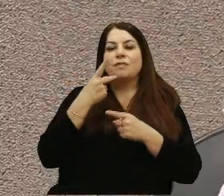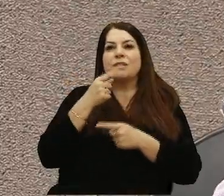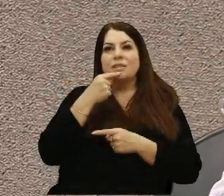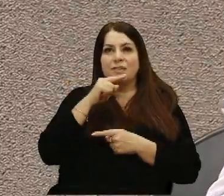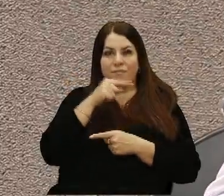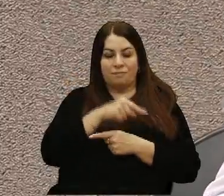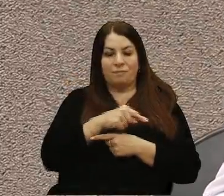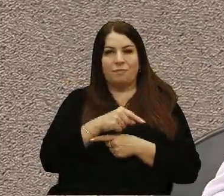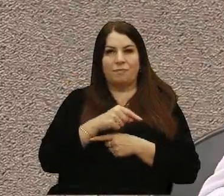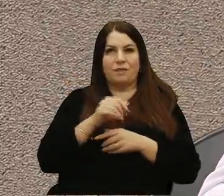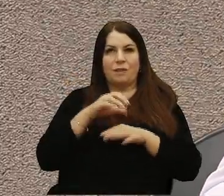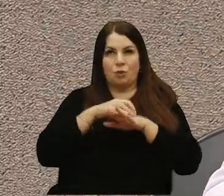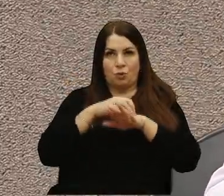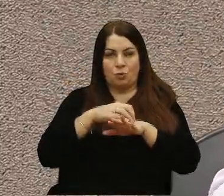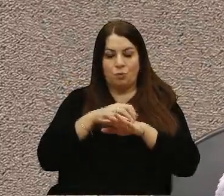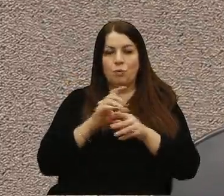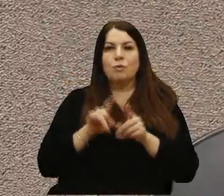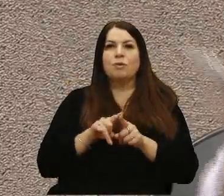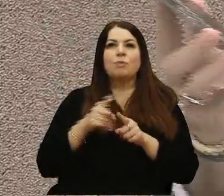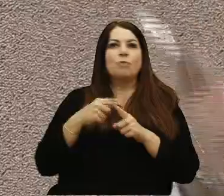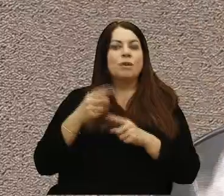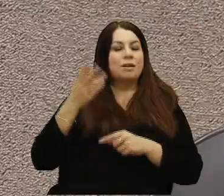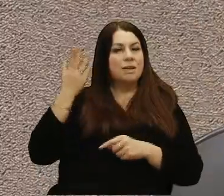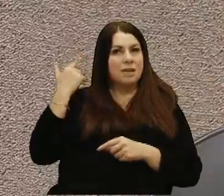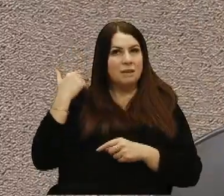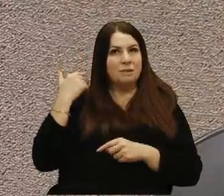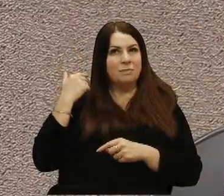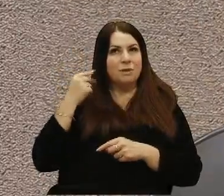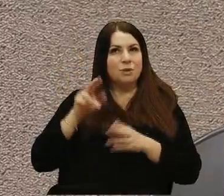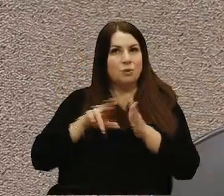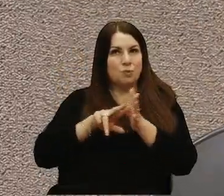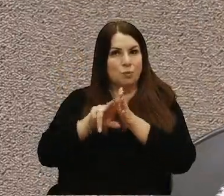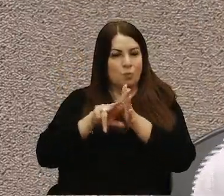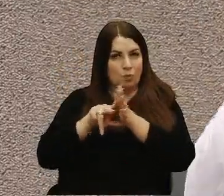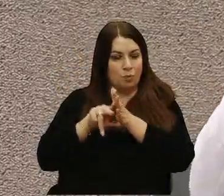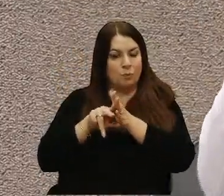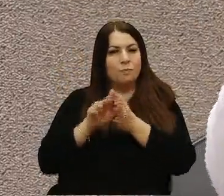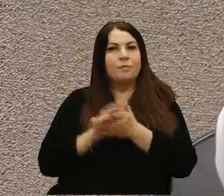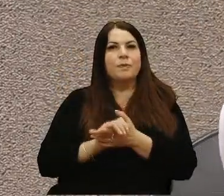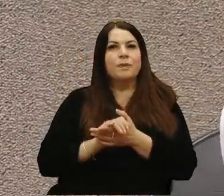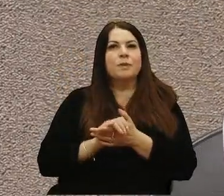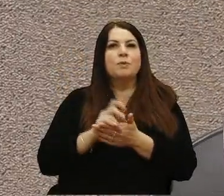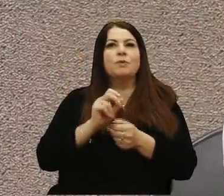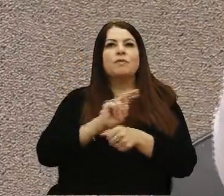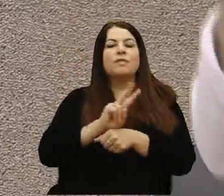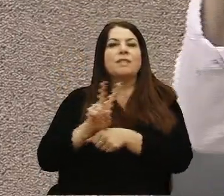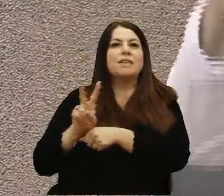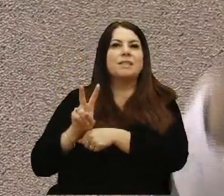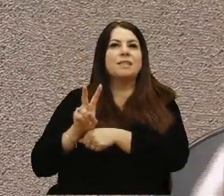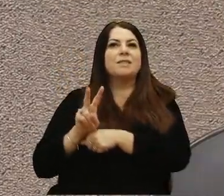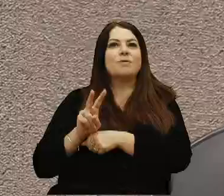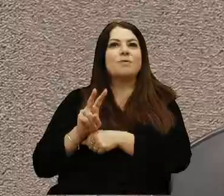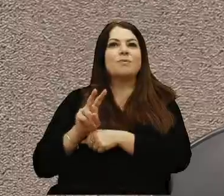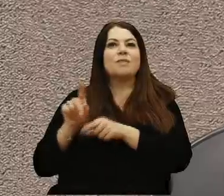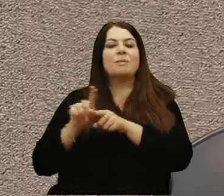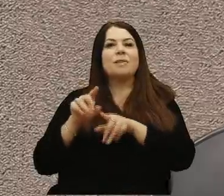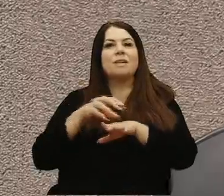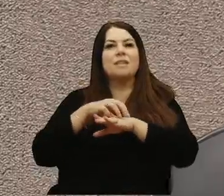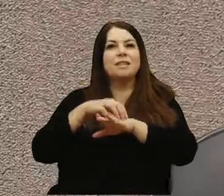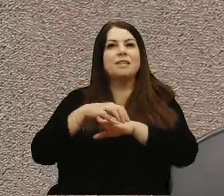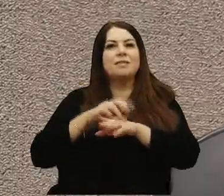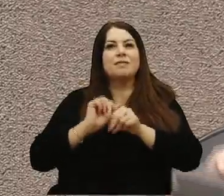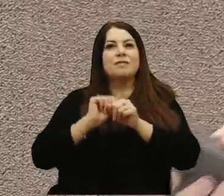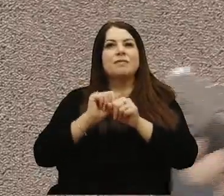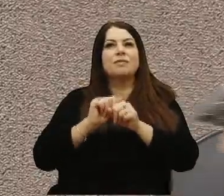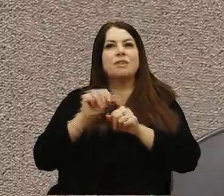Falando aqui de transporte, tá? Porque na época, se jogar no Google, quando que a fiscalização de trânsito, preocupada com o transporte, foi para cima